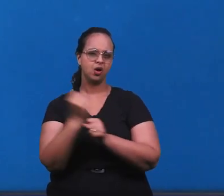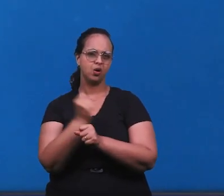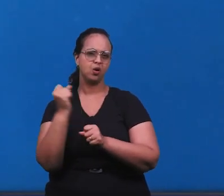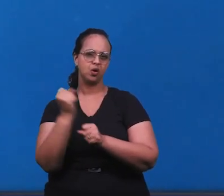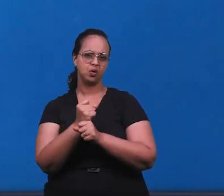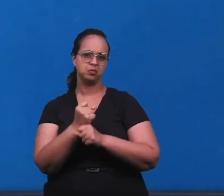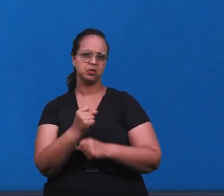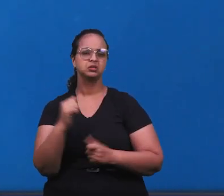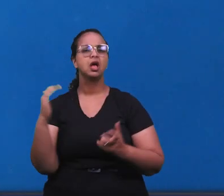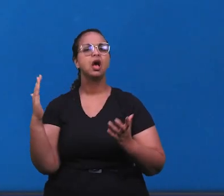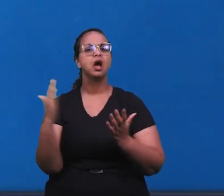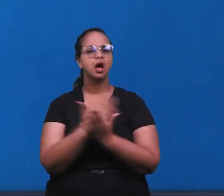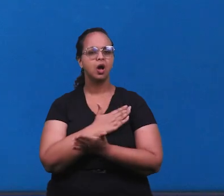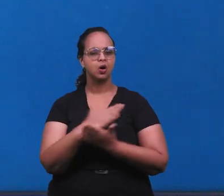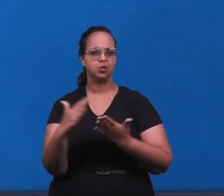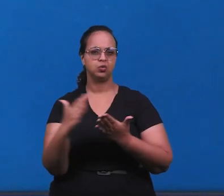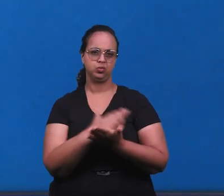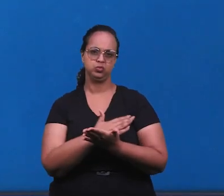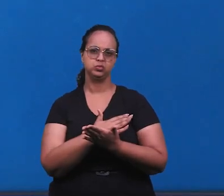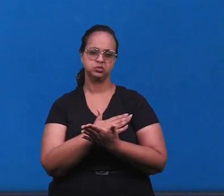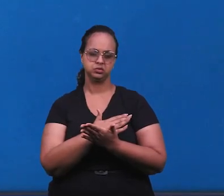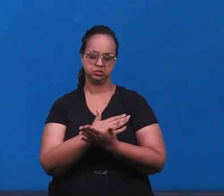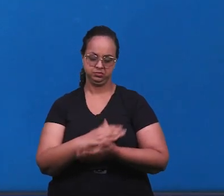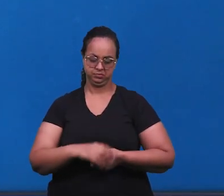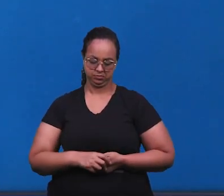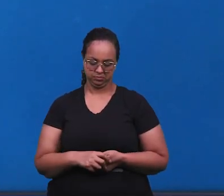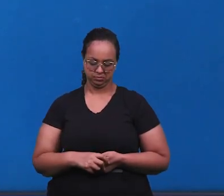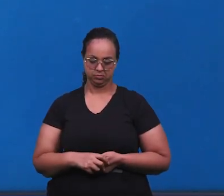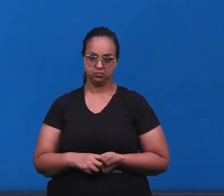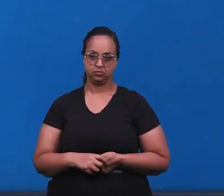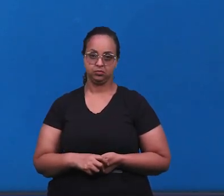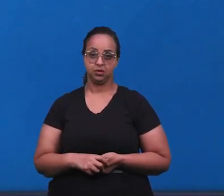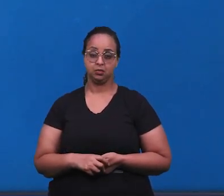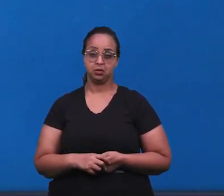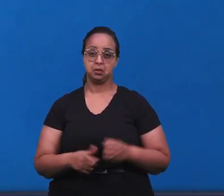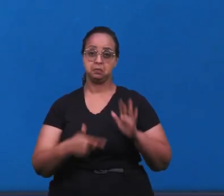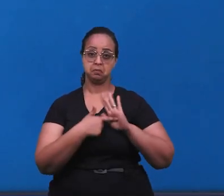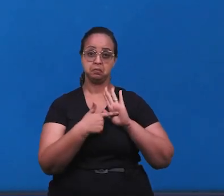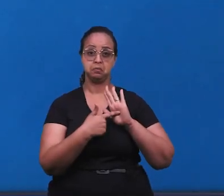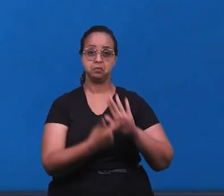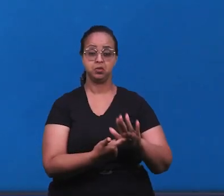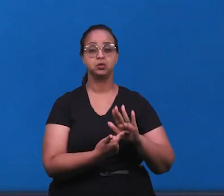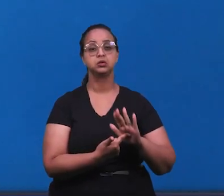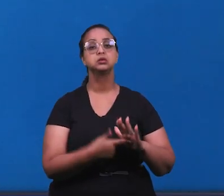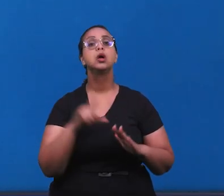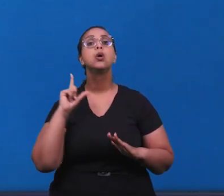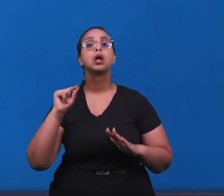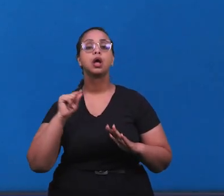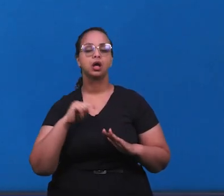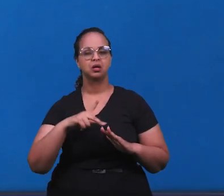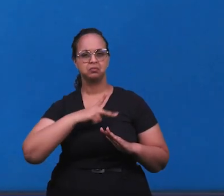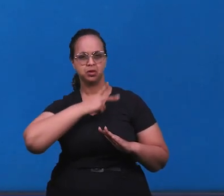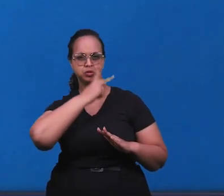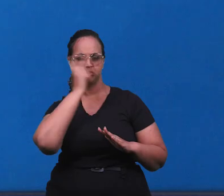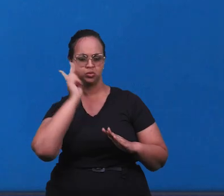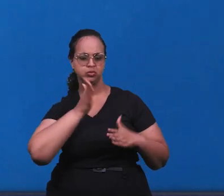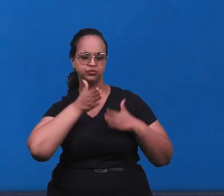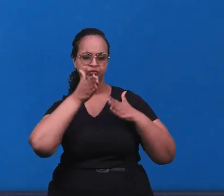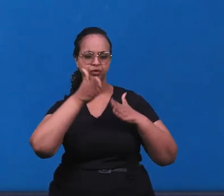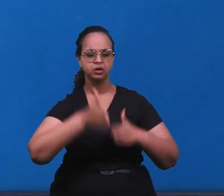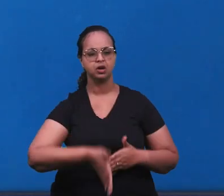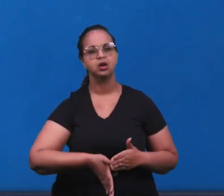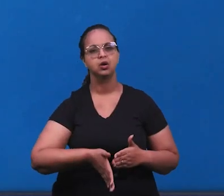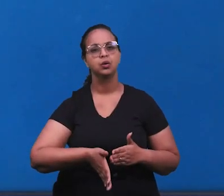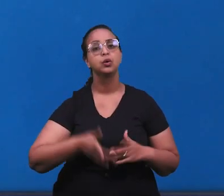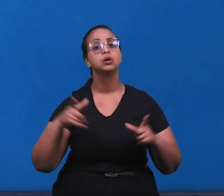expressão tens lá alguns que não contaminaram. Isso é mostrando, alguns é a referência aos fiéis, e alguns é